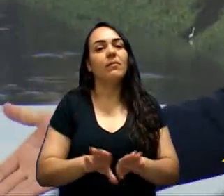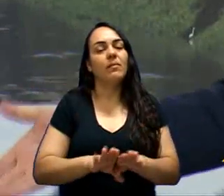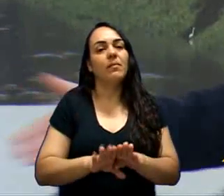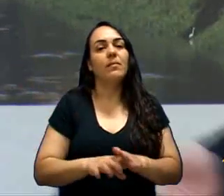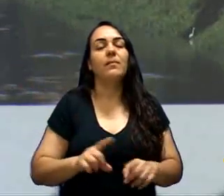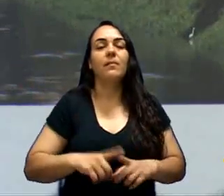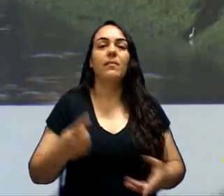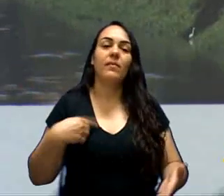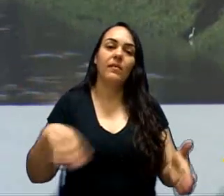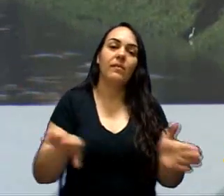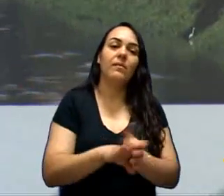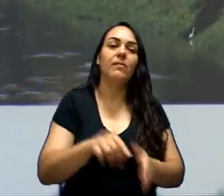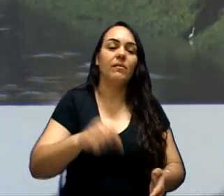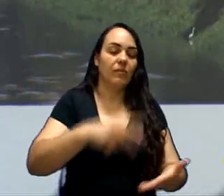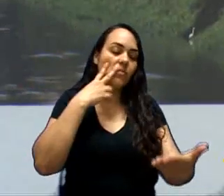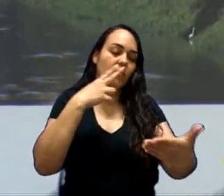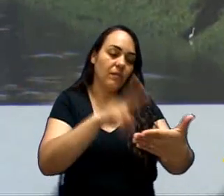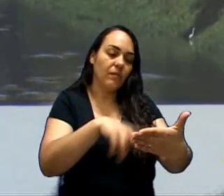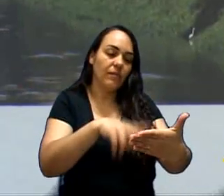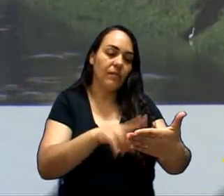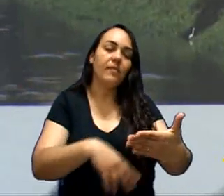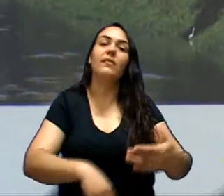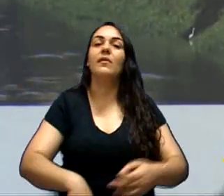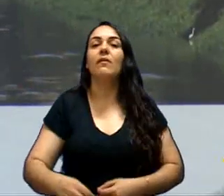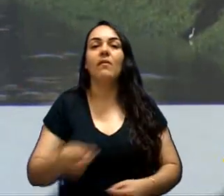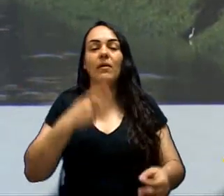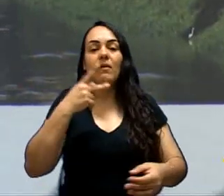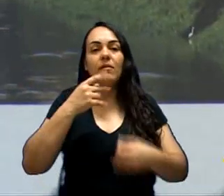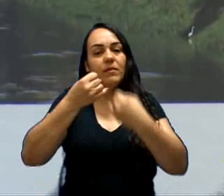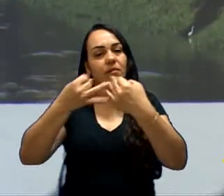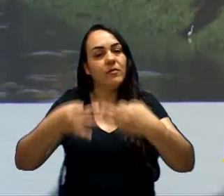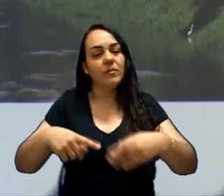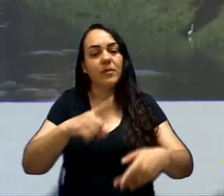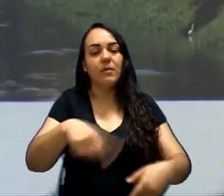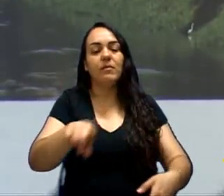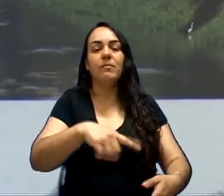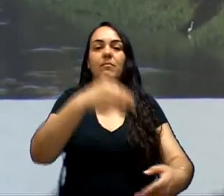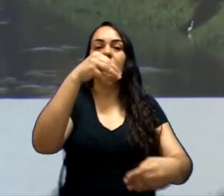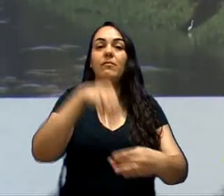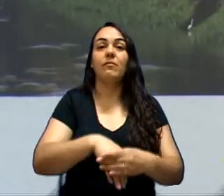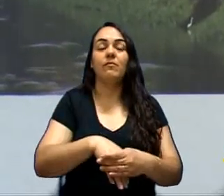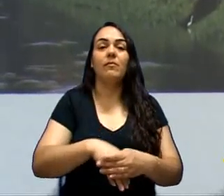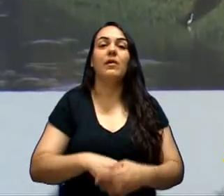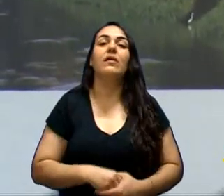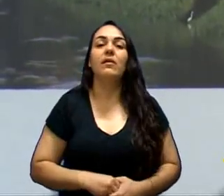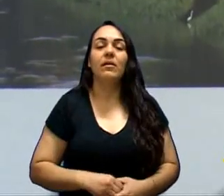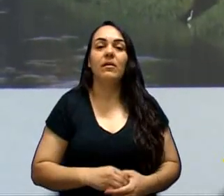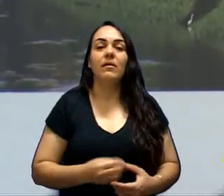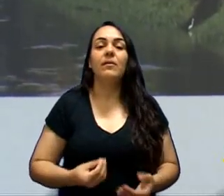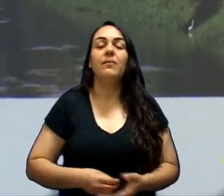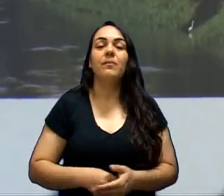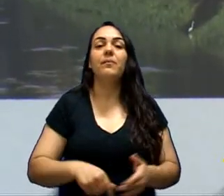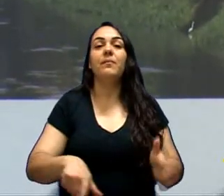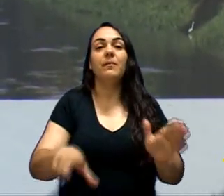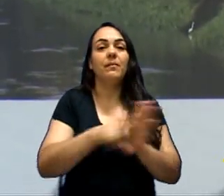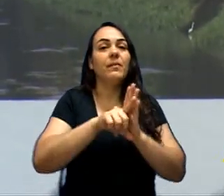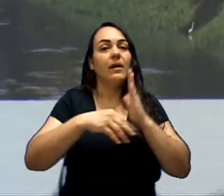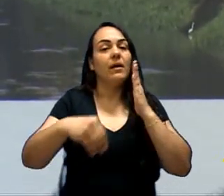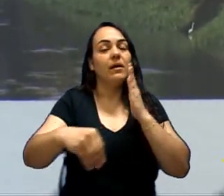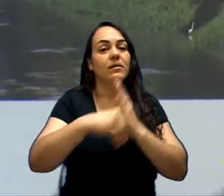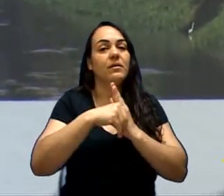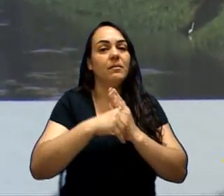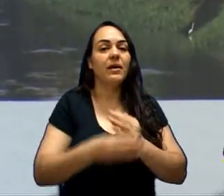eu vim até aqui, peguei ele para ler, e a justificativa do veto é exatamente essa, no sentido de que as emendas que